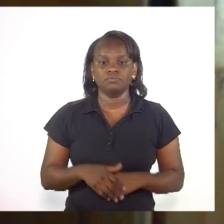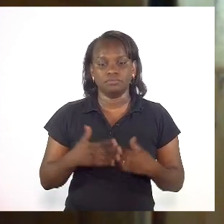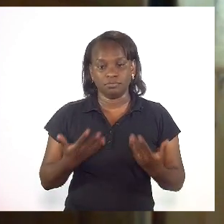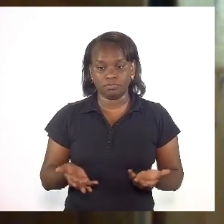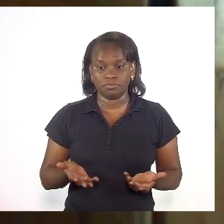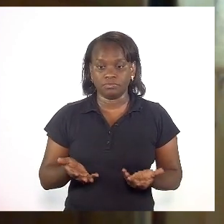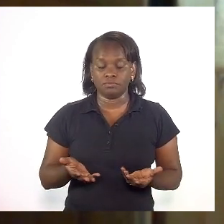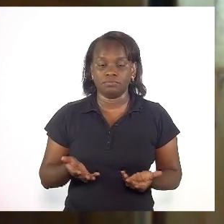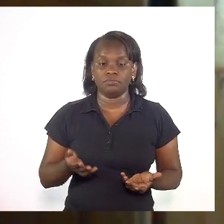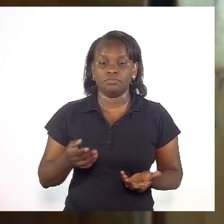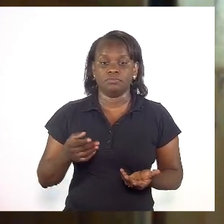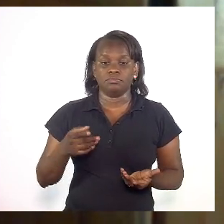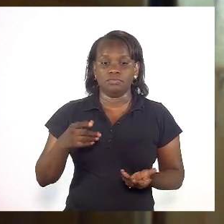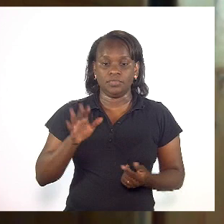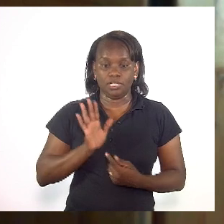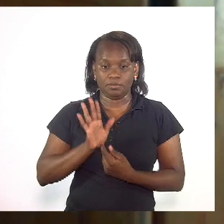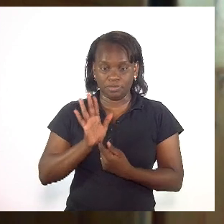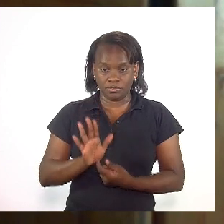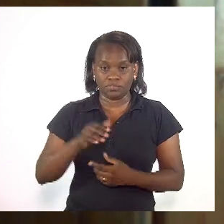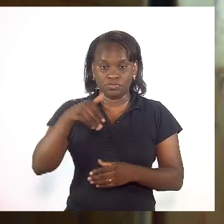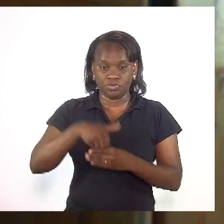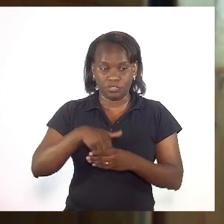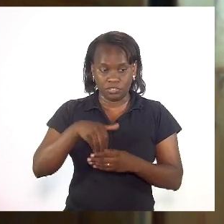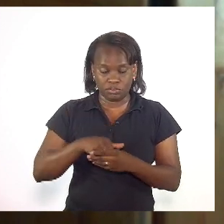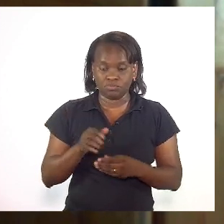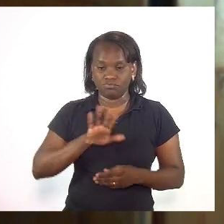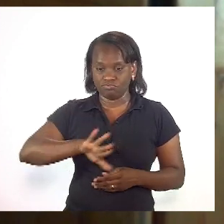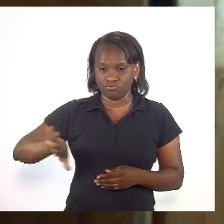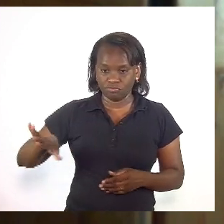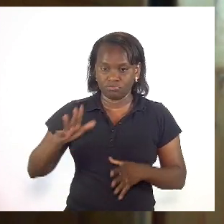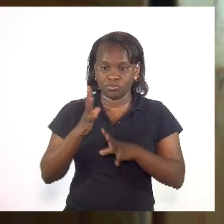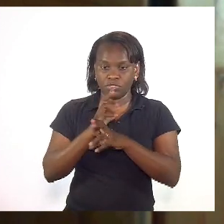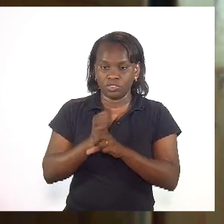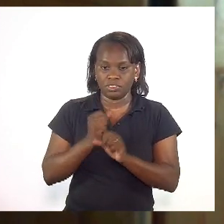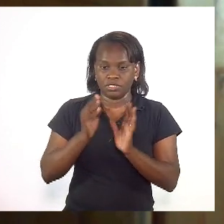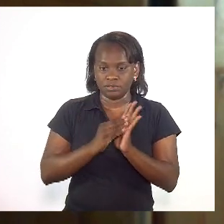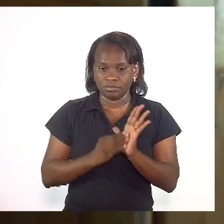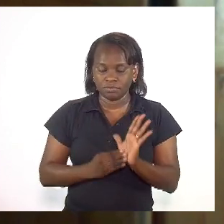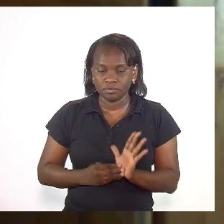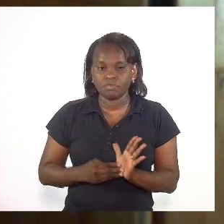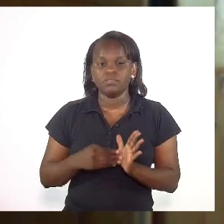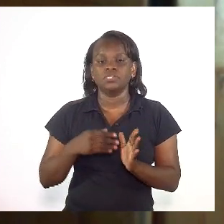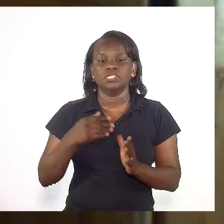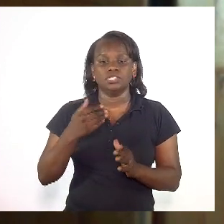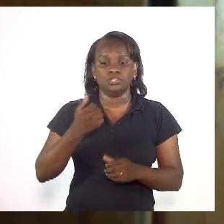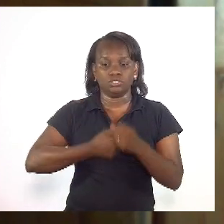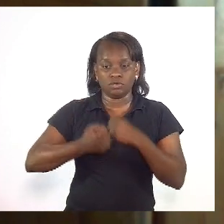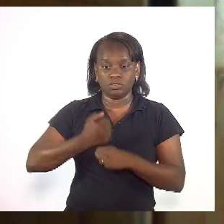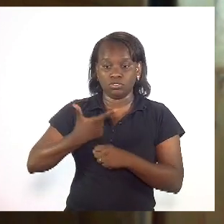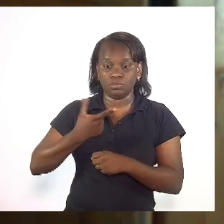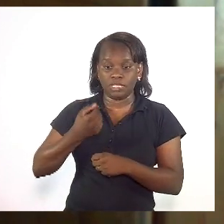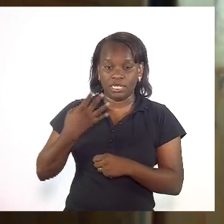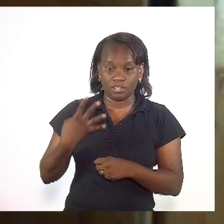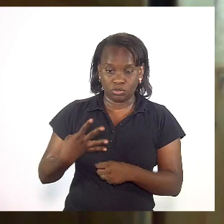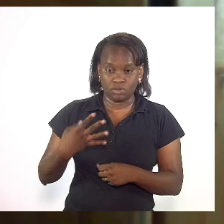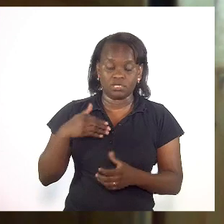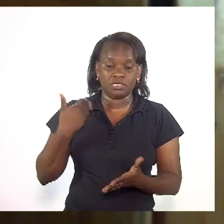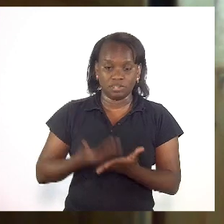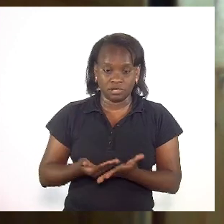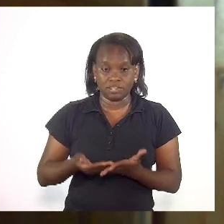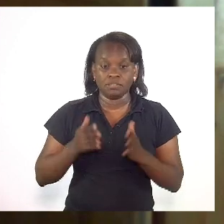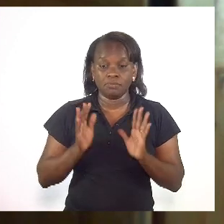visto que apresento votos pelas rejeições das contas desde 2014, sendo que